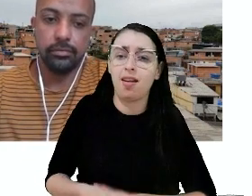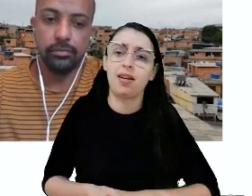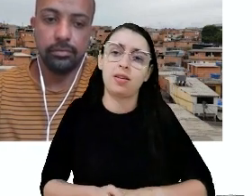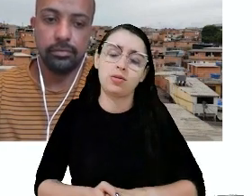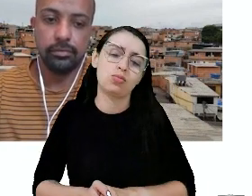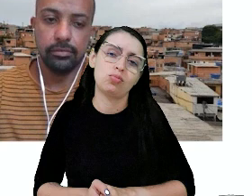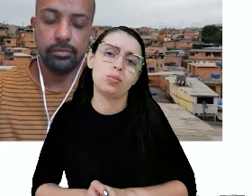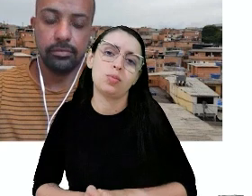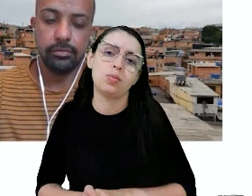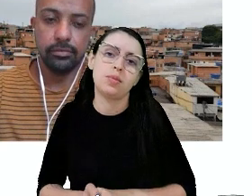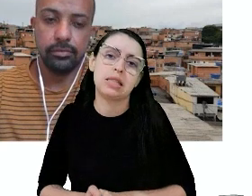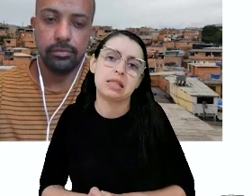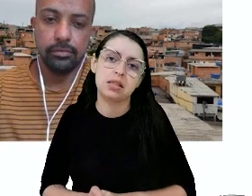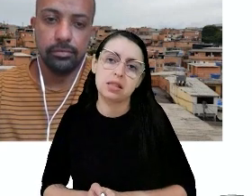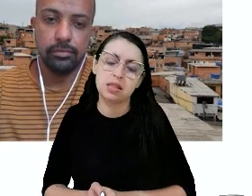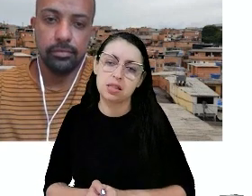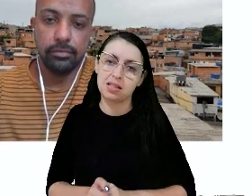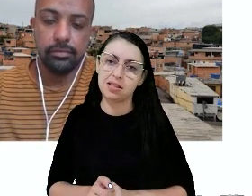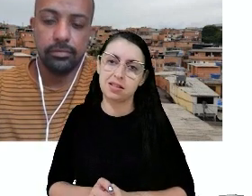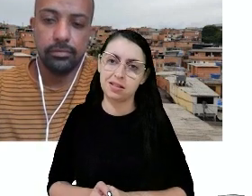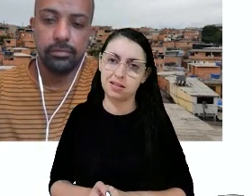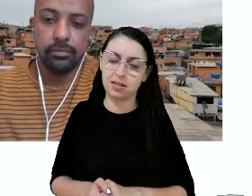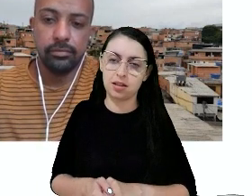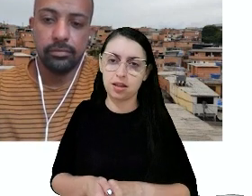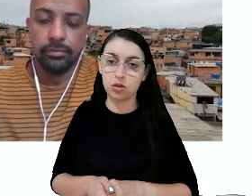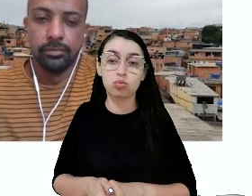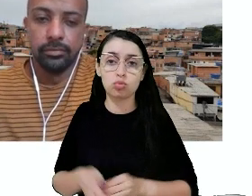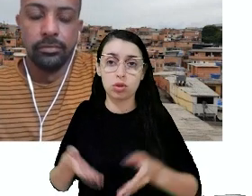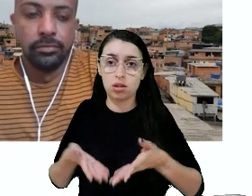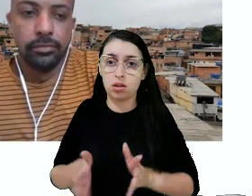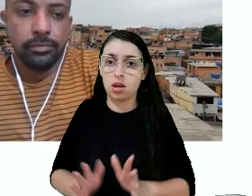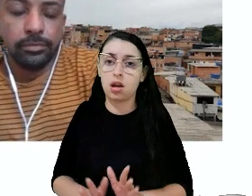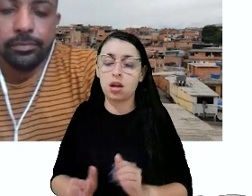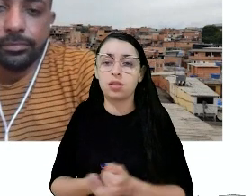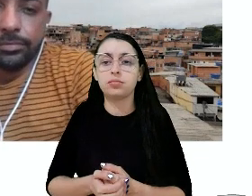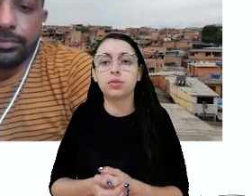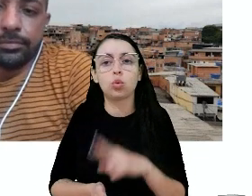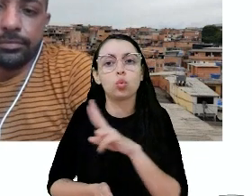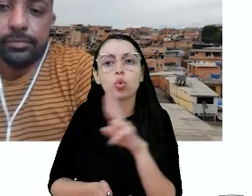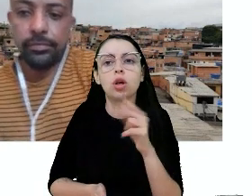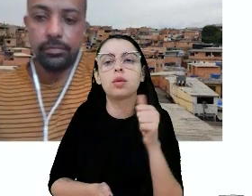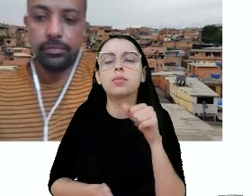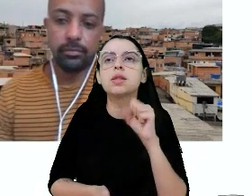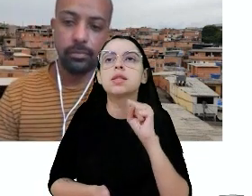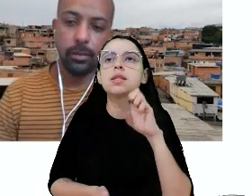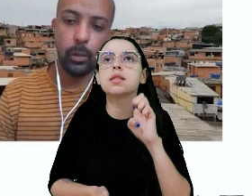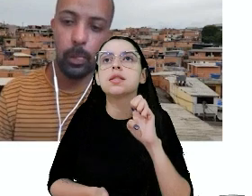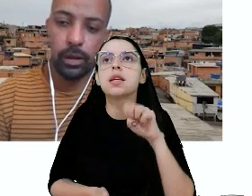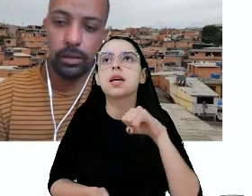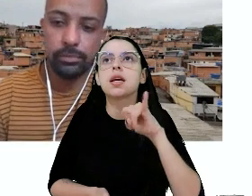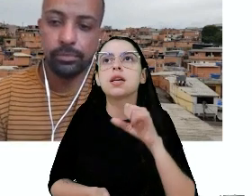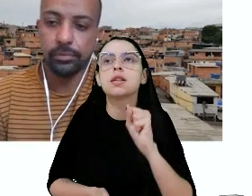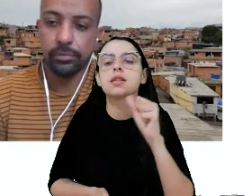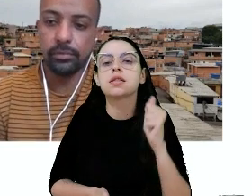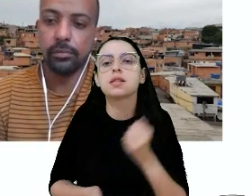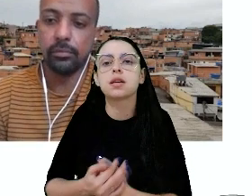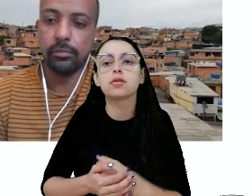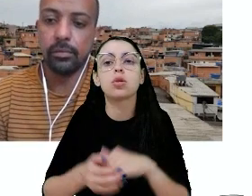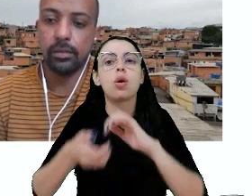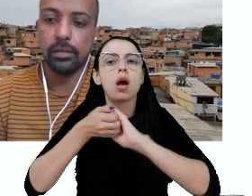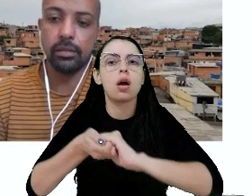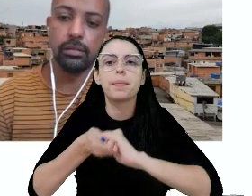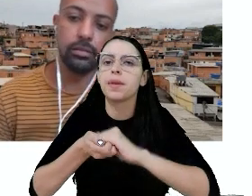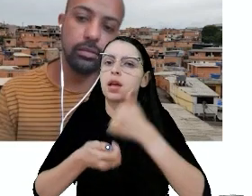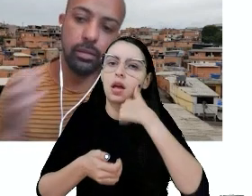aí os filhos exercendo essa maternidade. Então, em nome da dona Ceissa, eu cumprimento